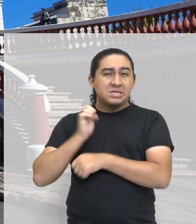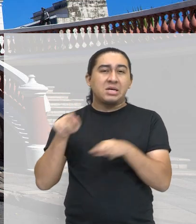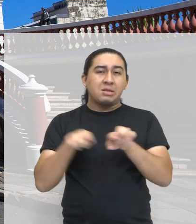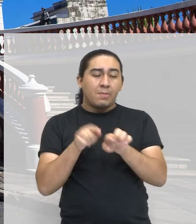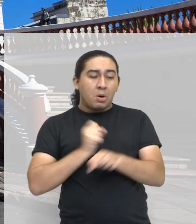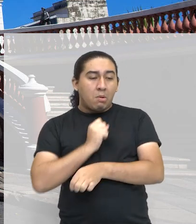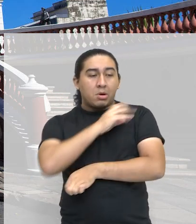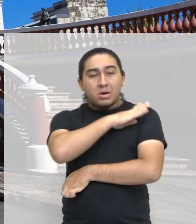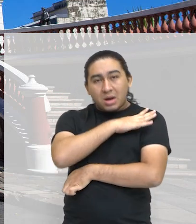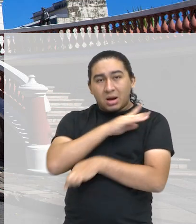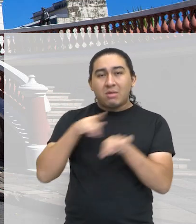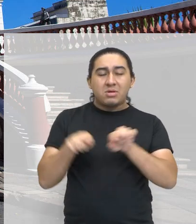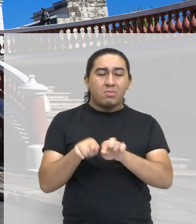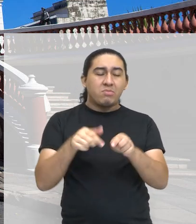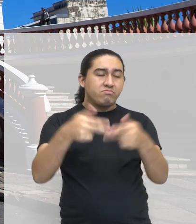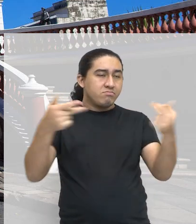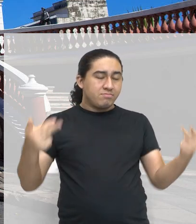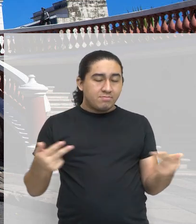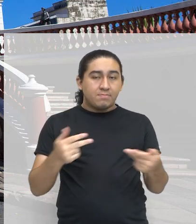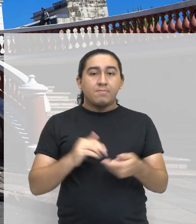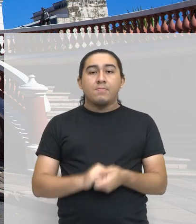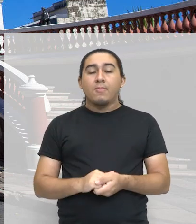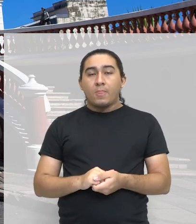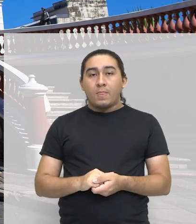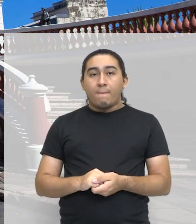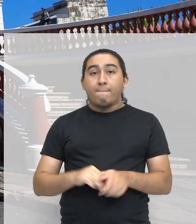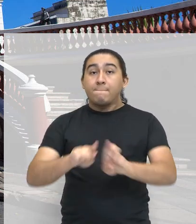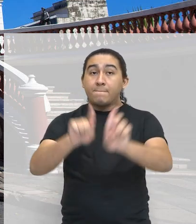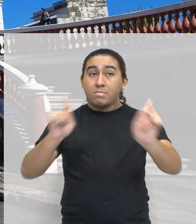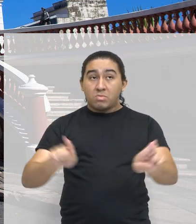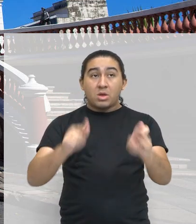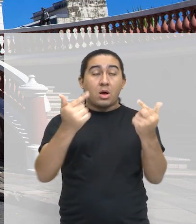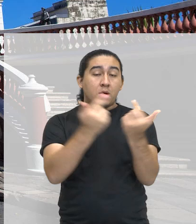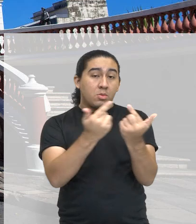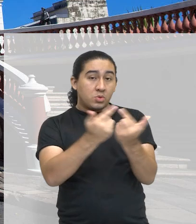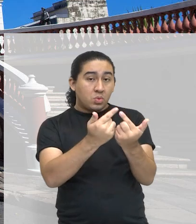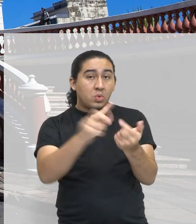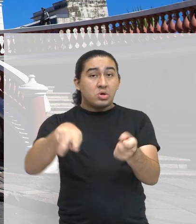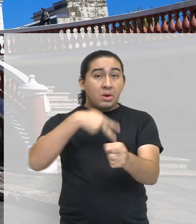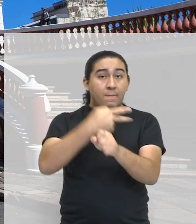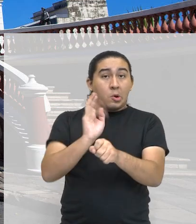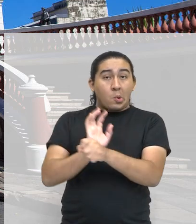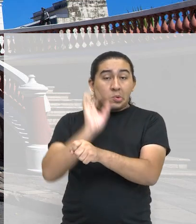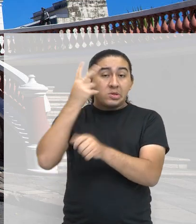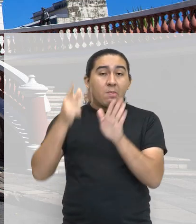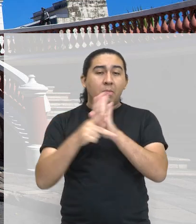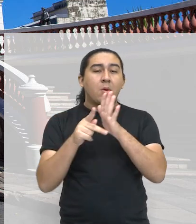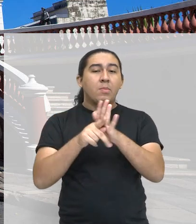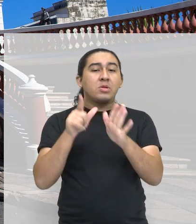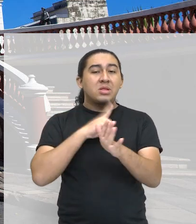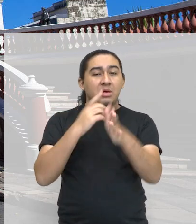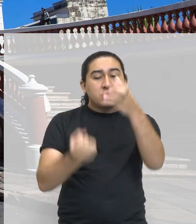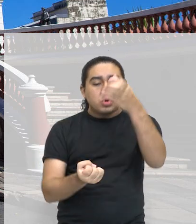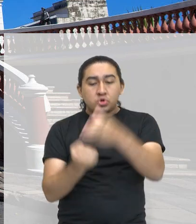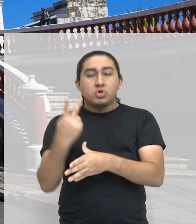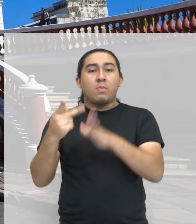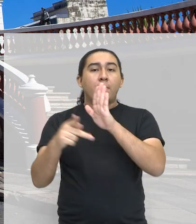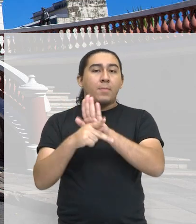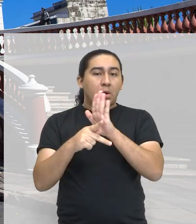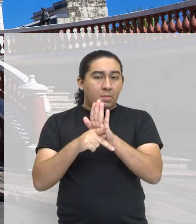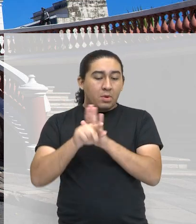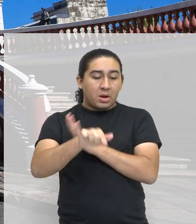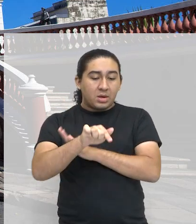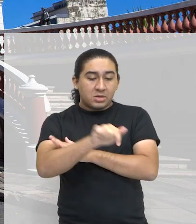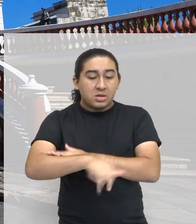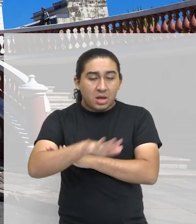para as pessoas ricas, para os empresários, para os coronéis da borracha e etc. Mas o Teatro Amazonas, depois que